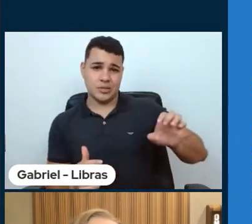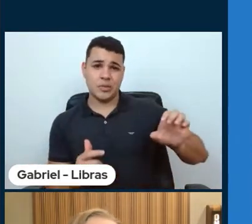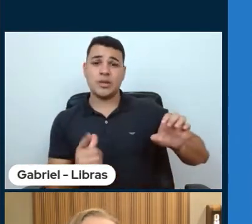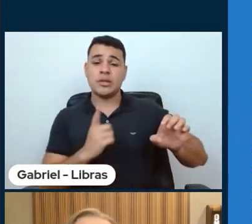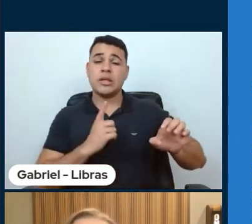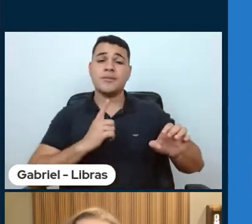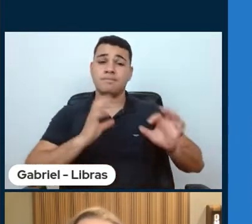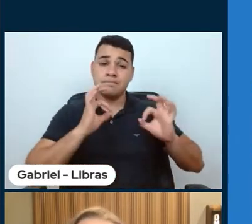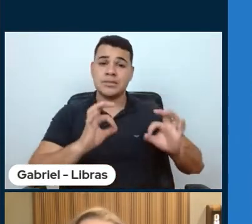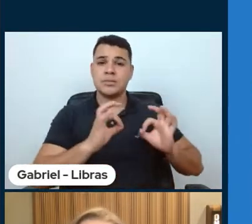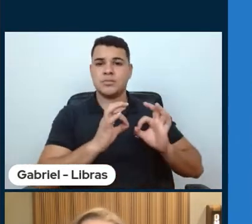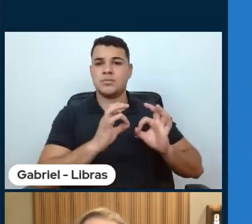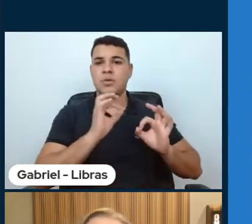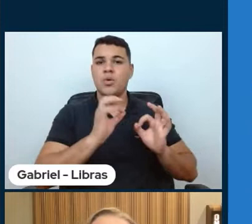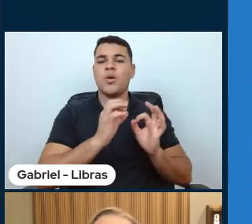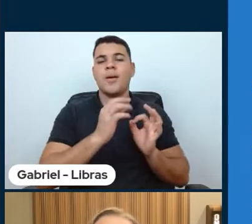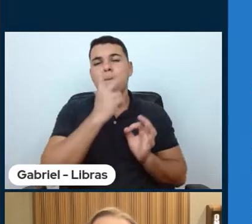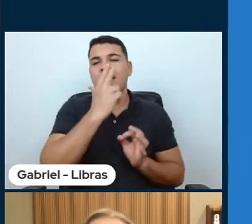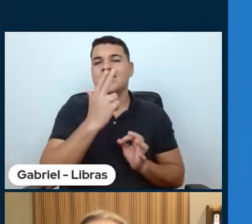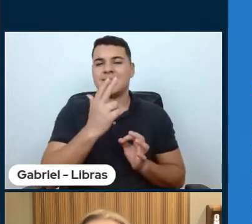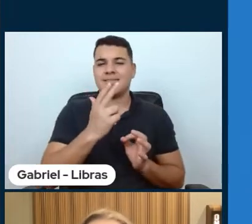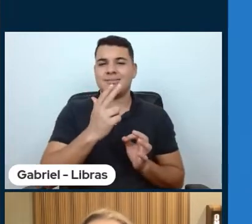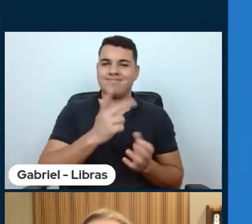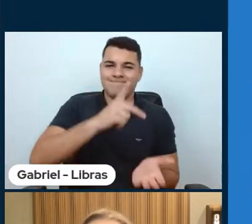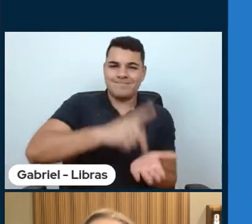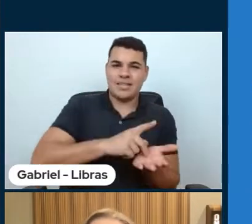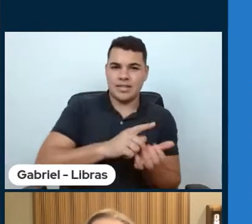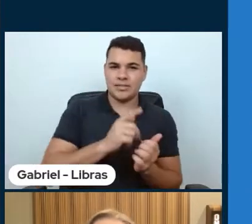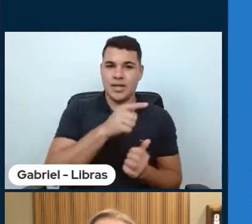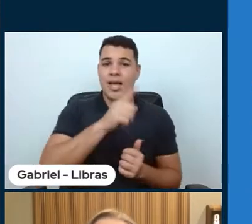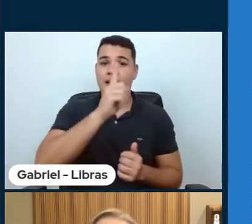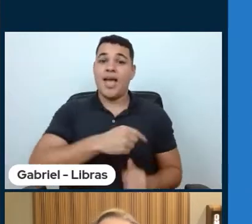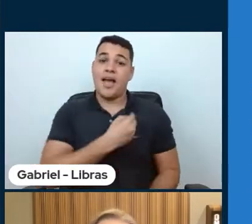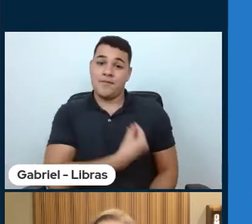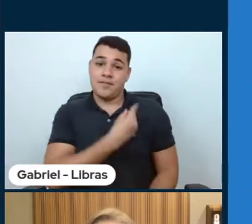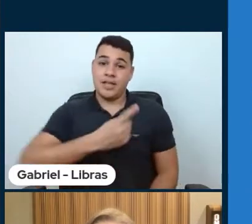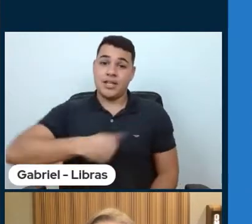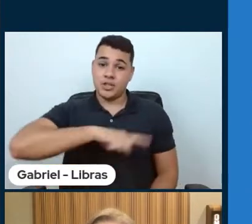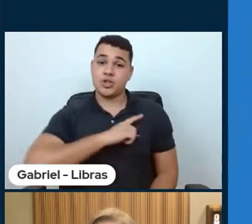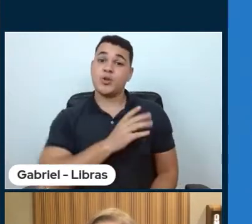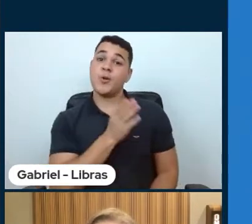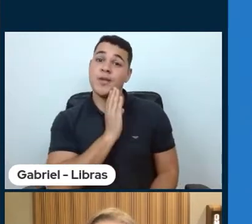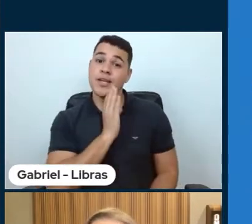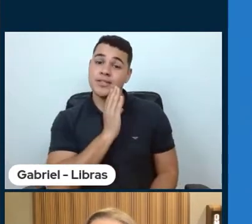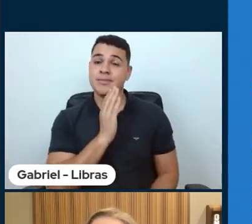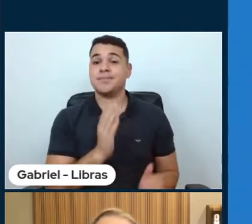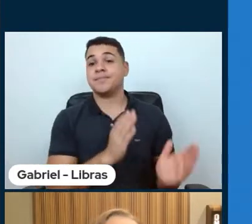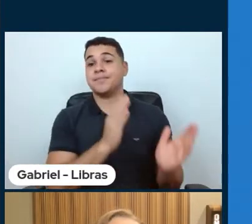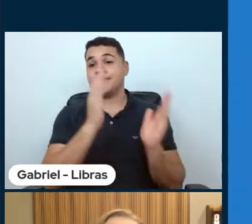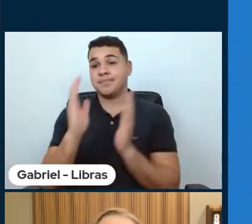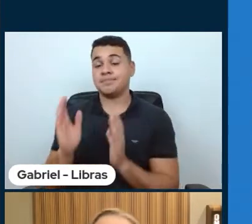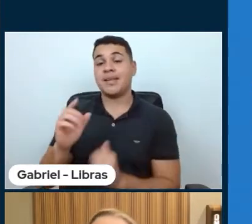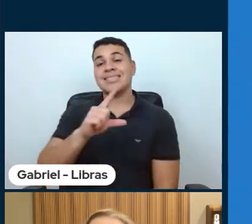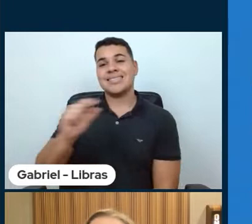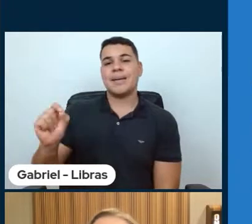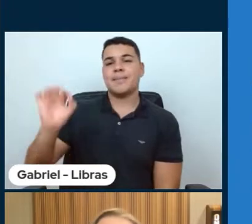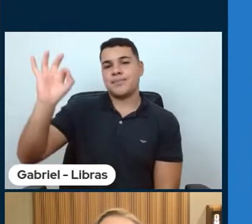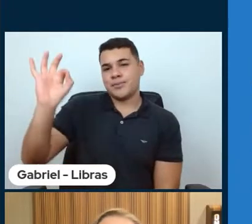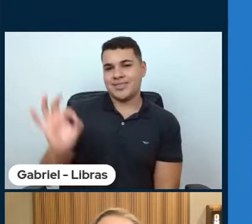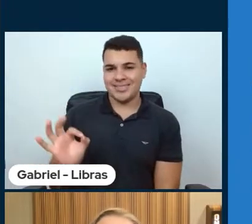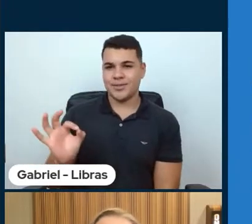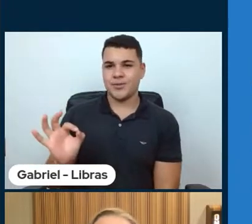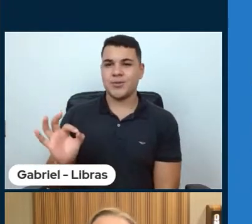ou 100% digital a realidade aumentada ela sobrepõe elementos digitais como informações